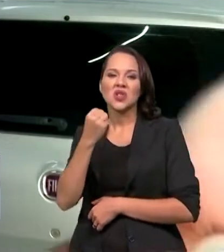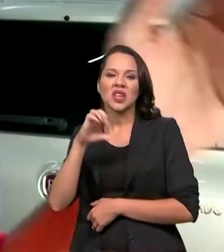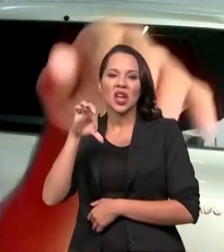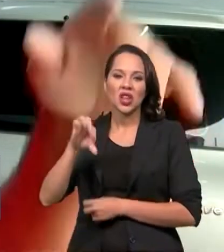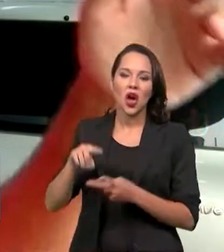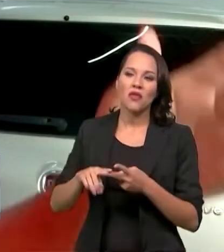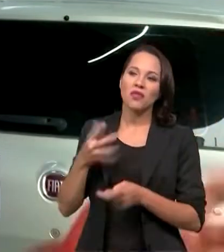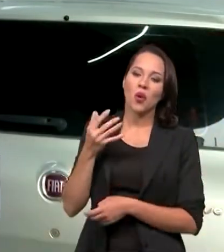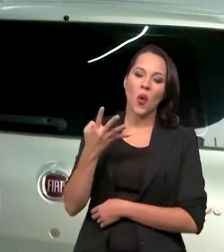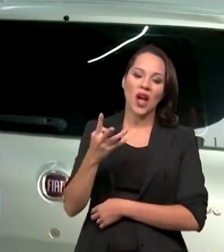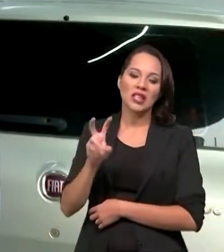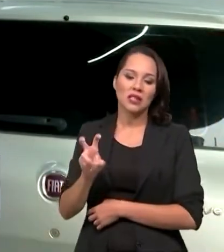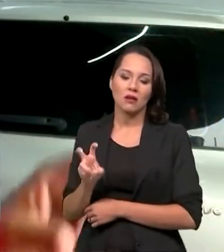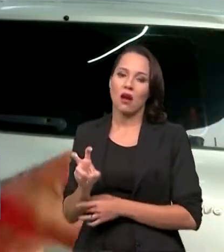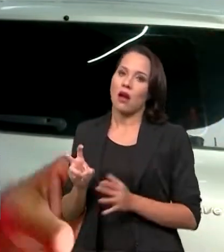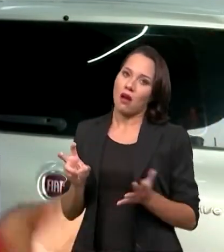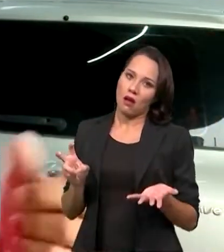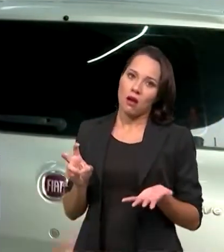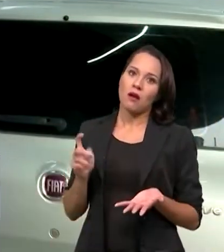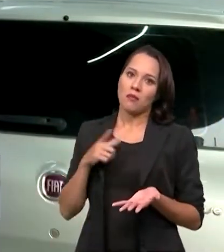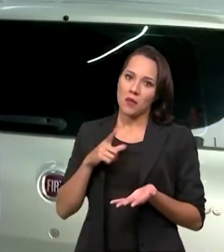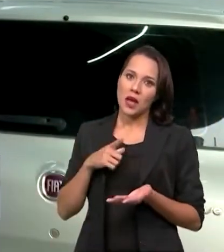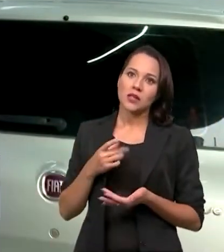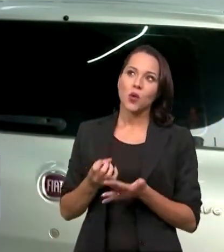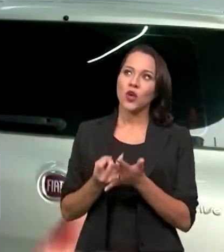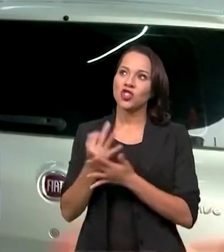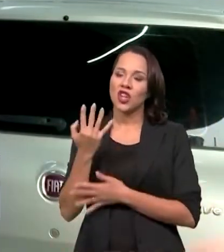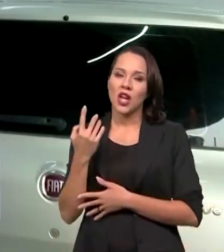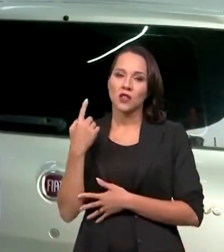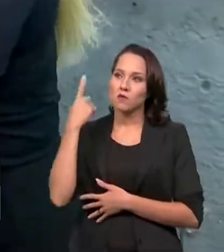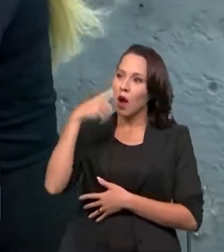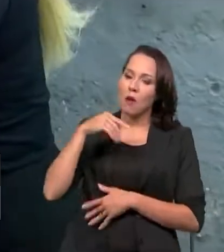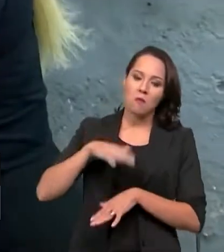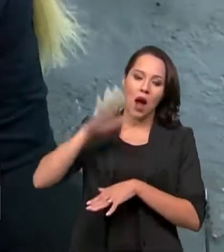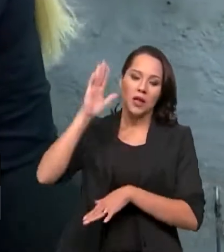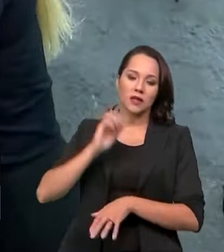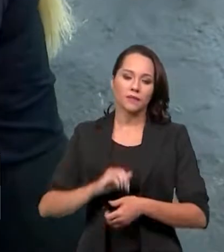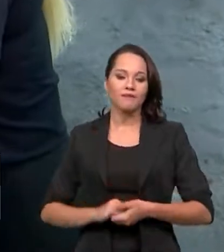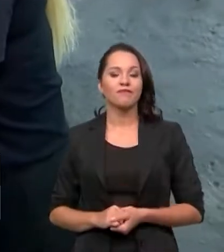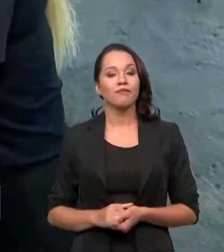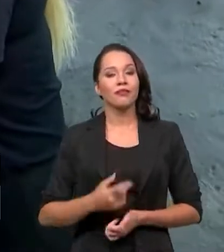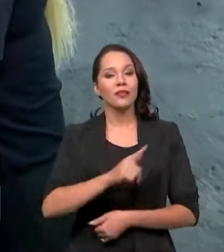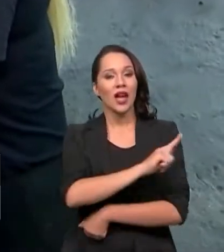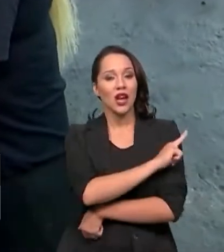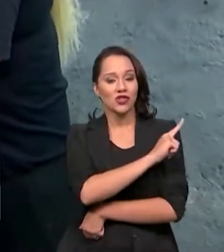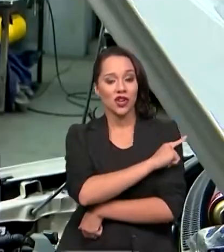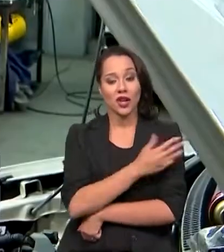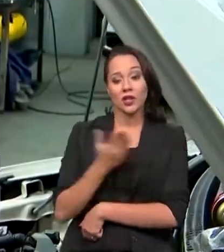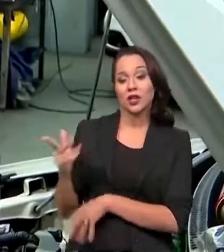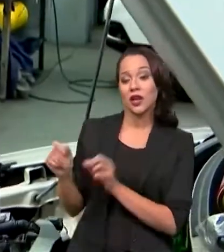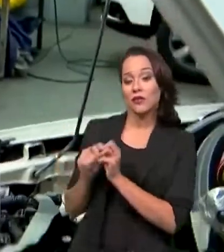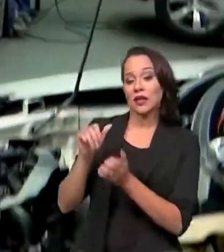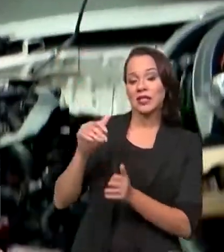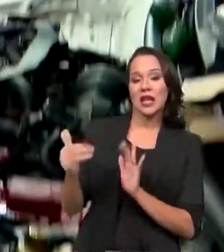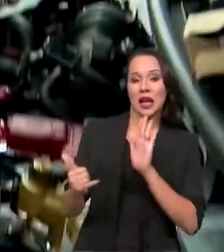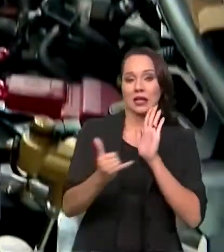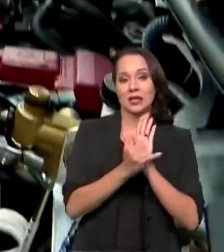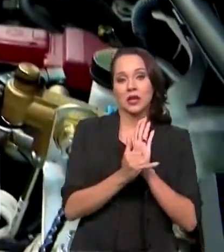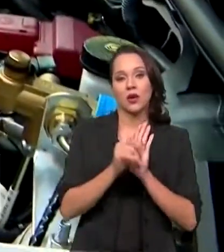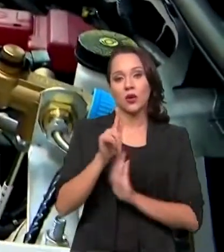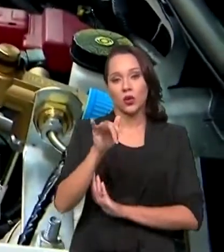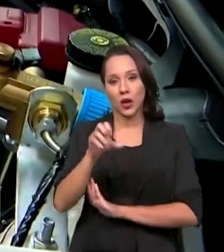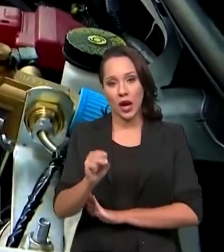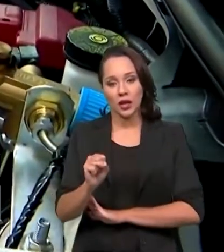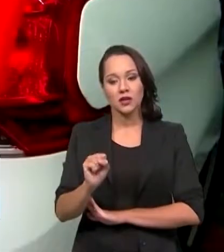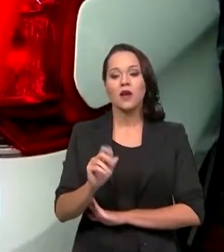tem lugares que estão R$ 4, R$ 4,5, mas a autonomia do gás ela é muito maior. A gerente desta oficina que realiza a instalação do kit